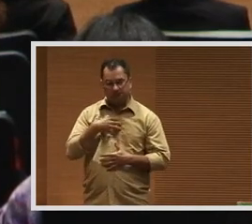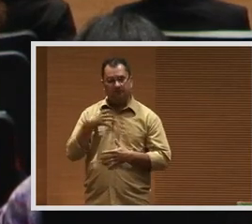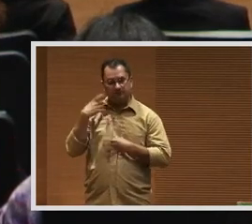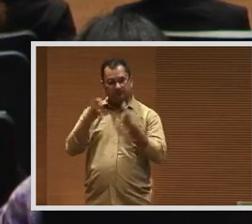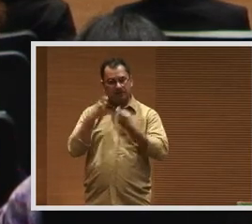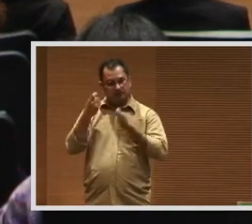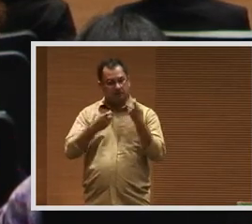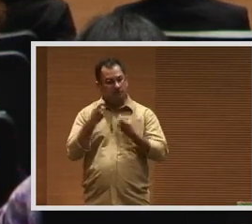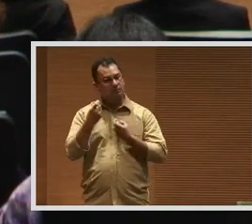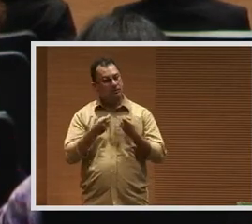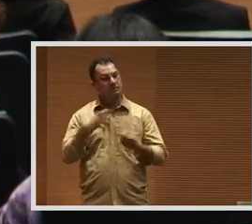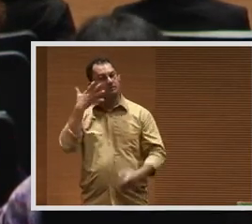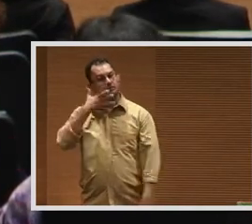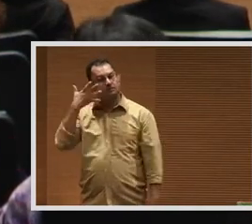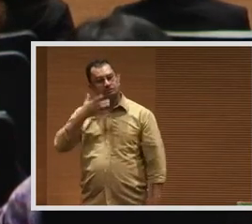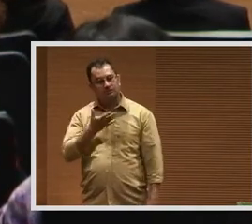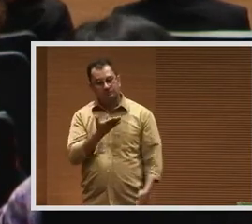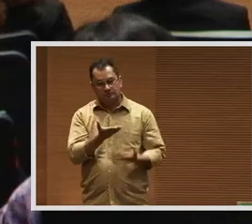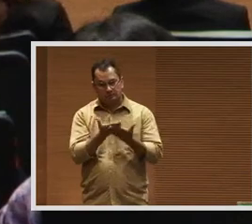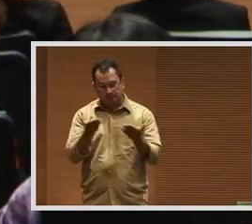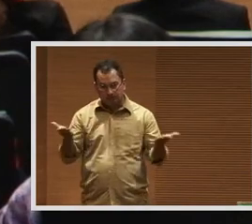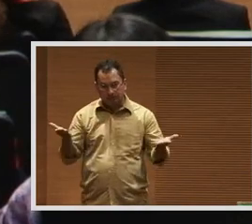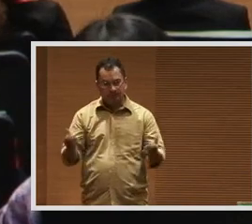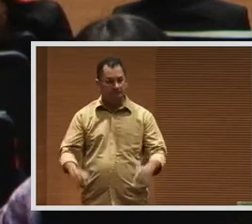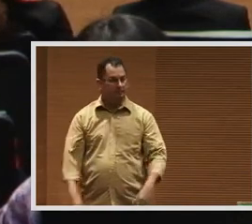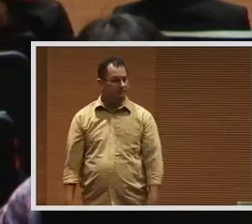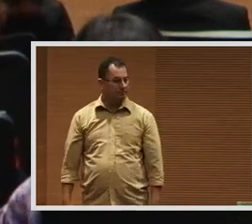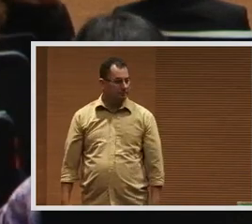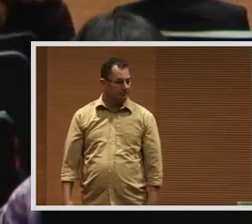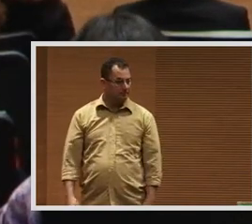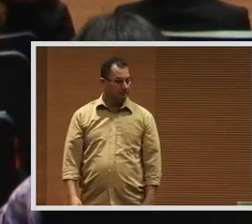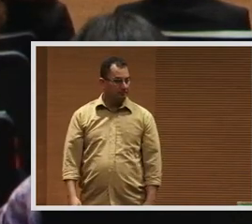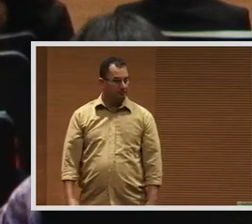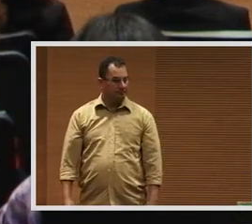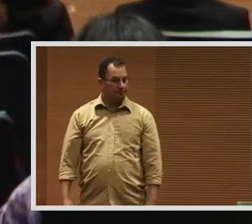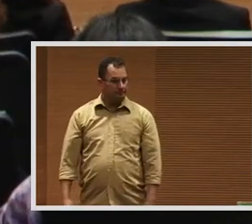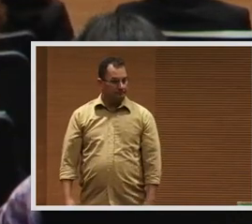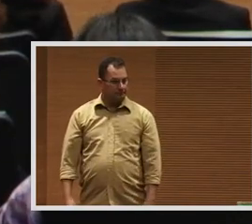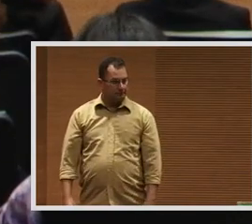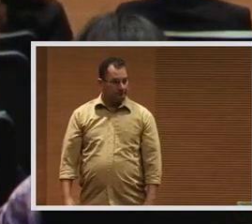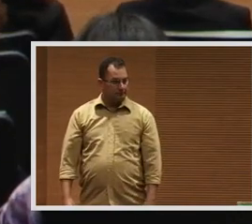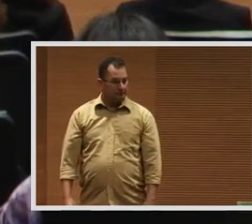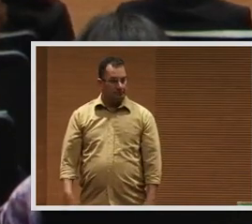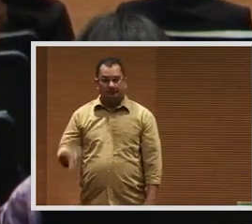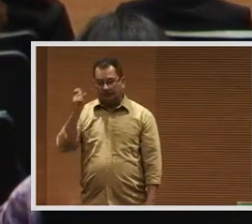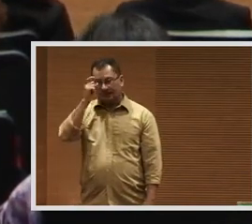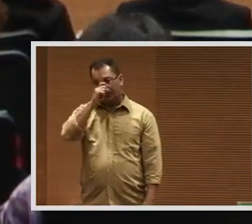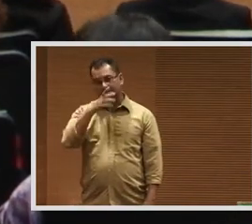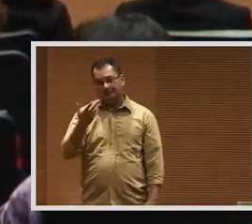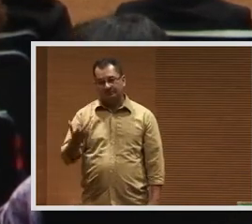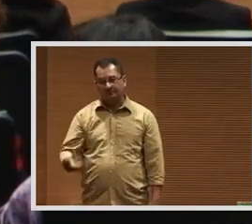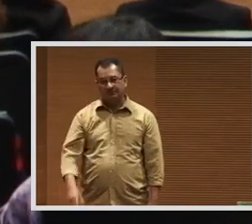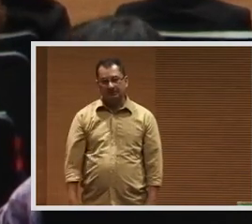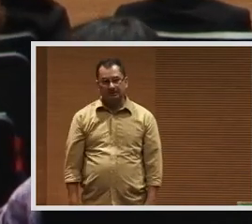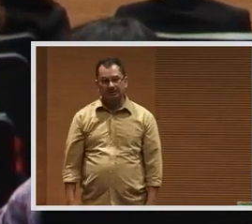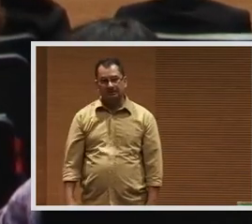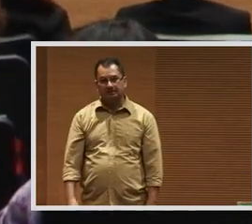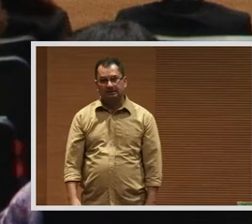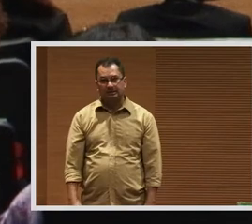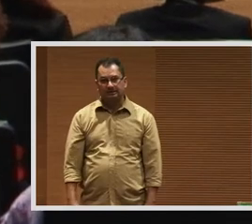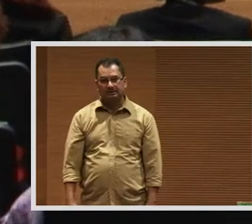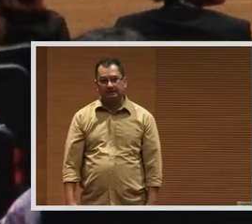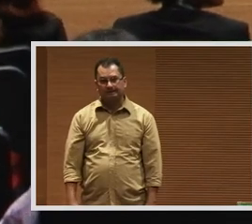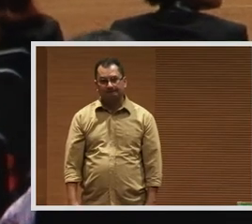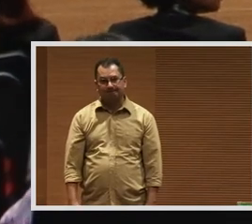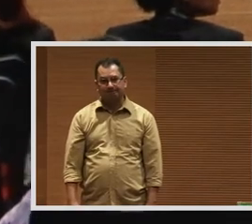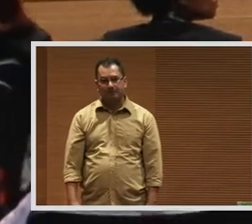vocês. Sei. É difícil, acho que fazer incidência